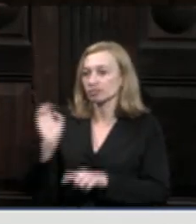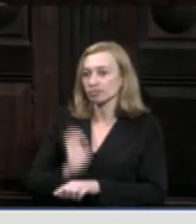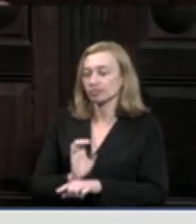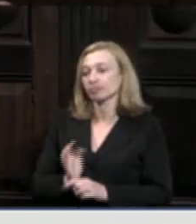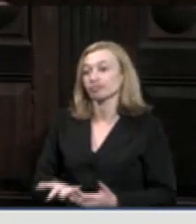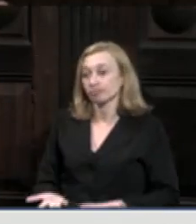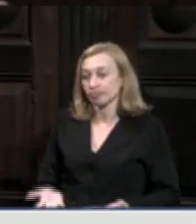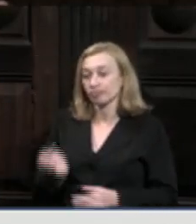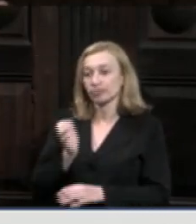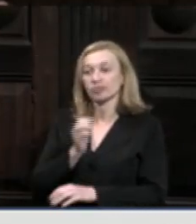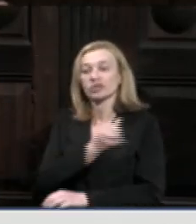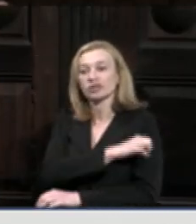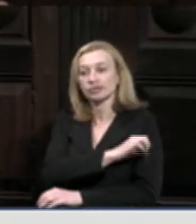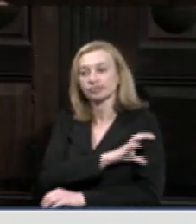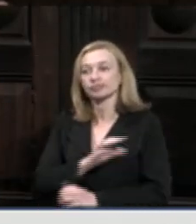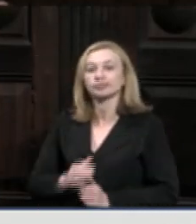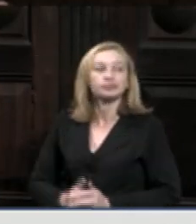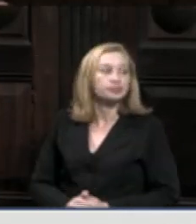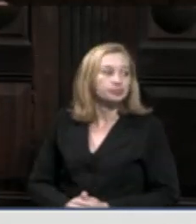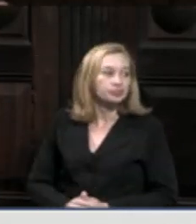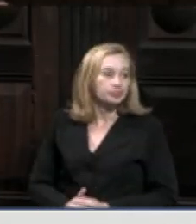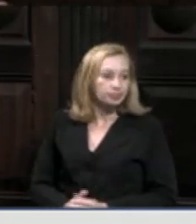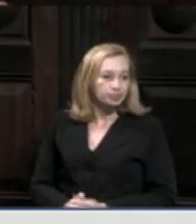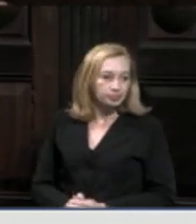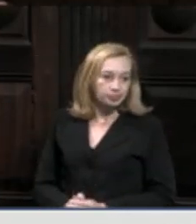do estado do Rio de Janeiro.